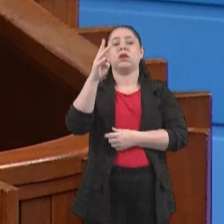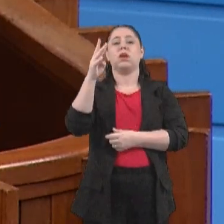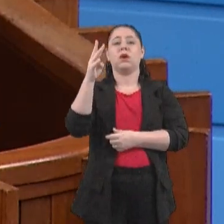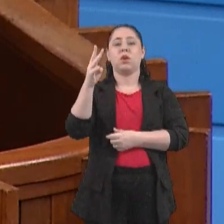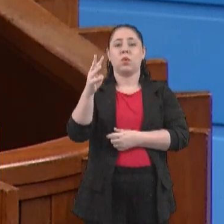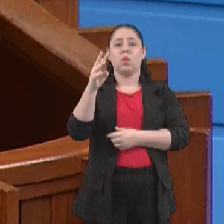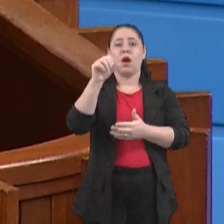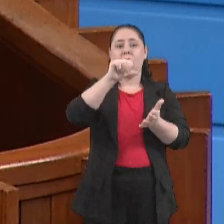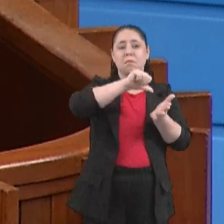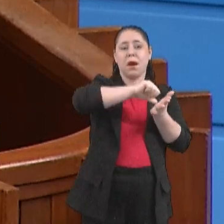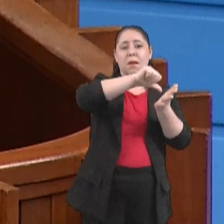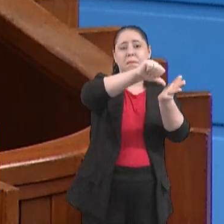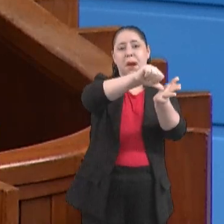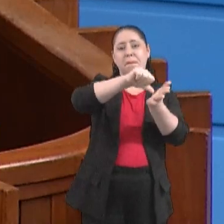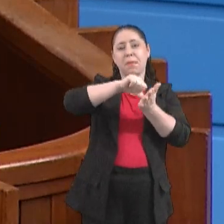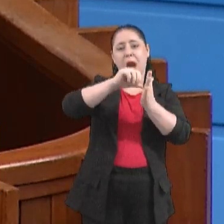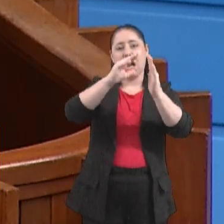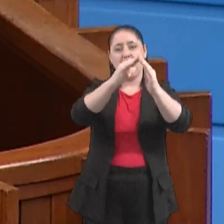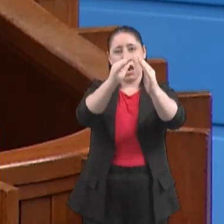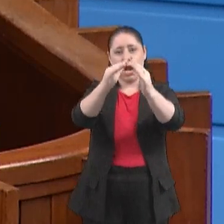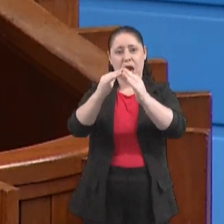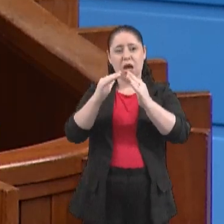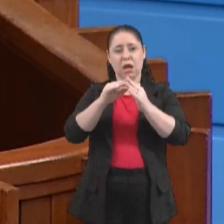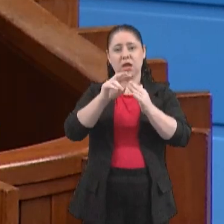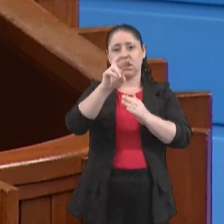5.447 unidades habitacionais,